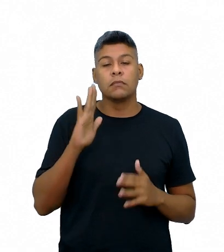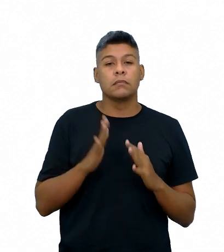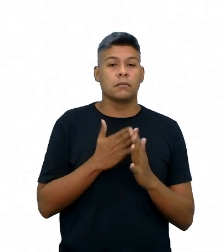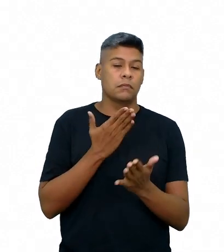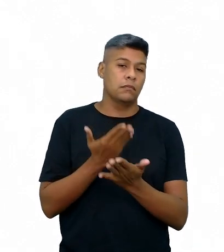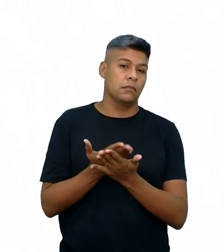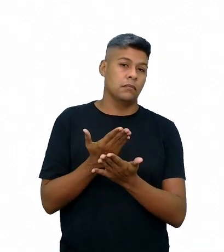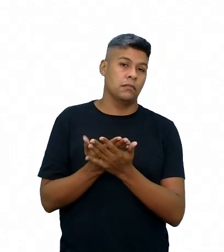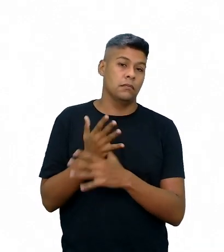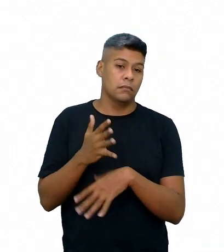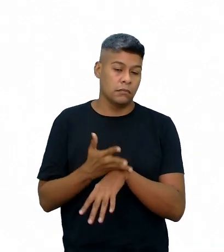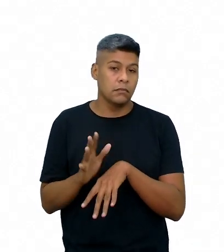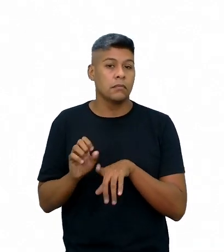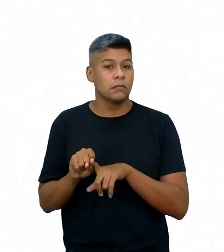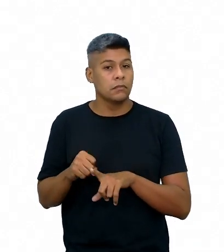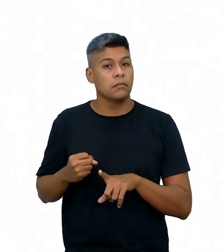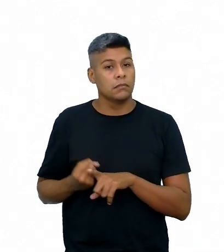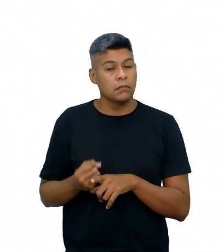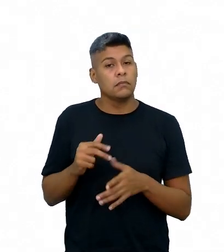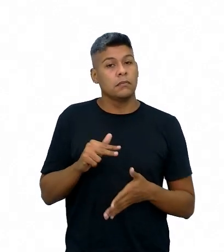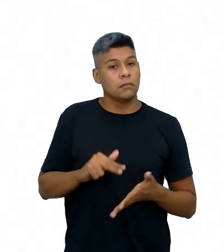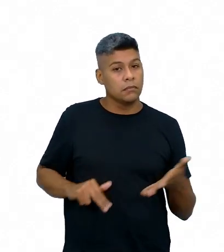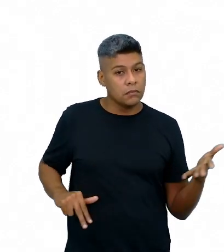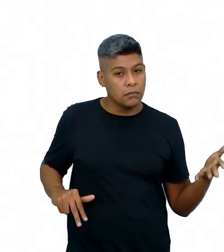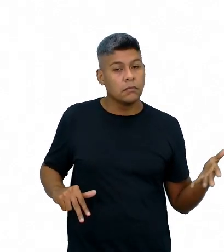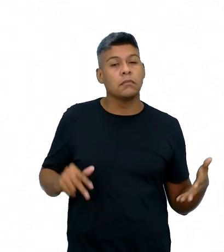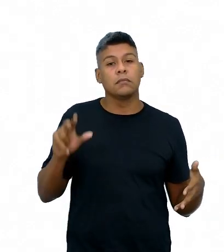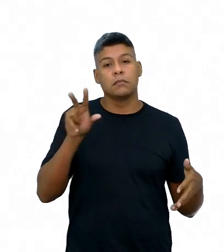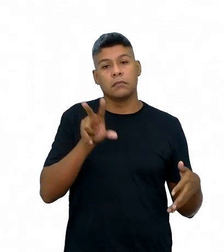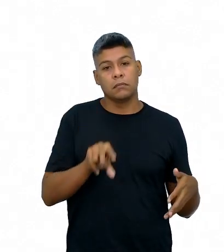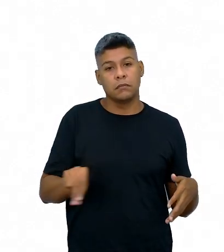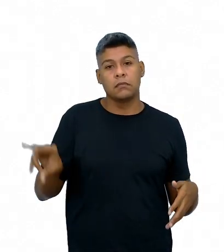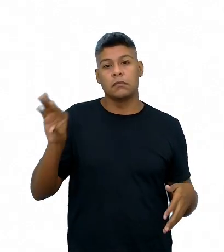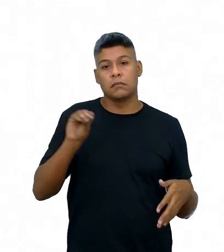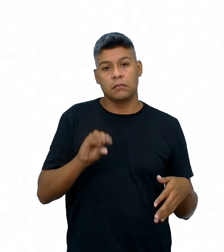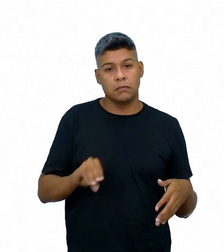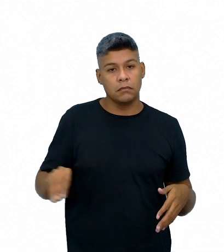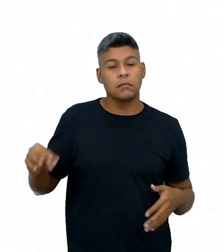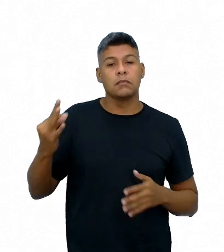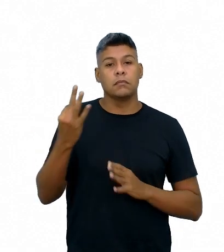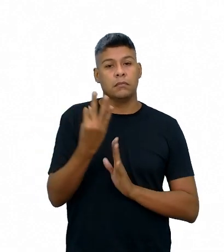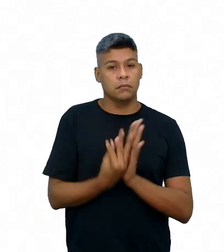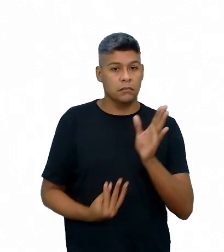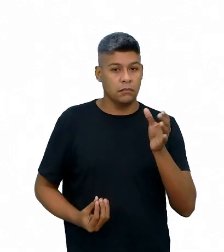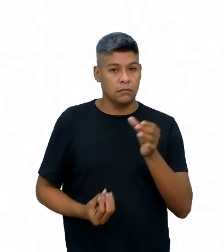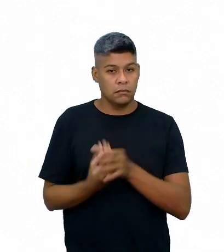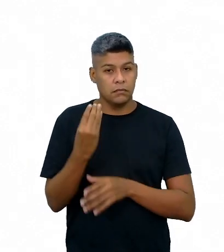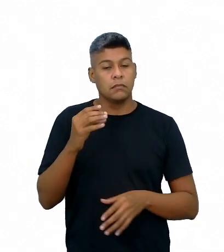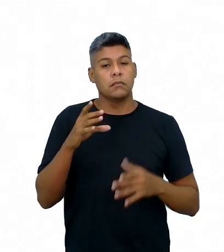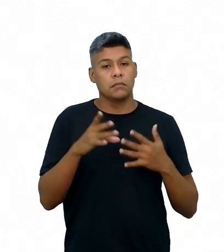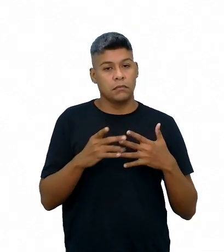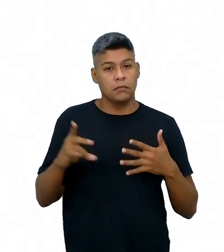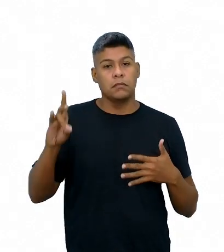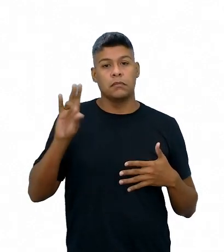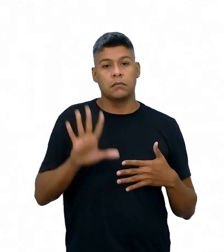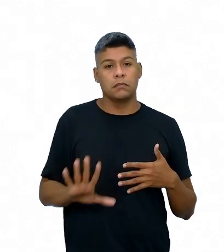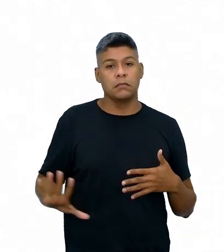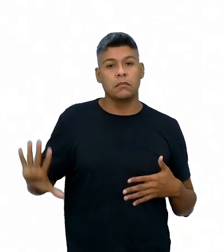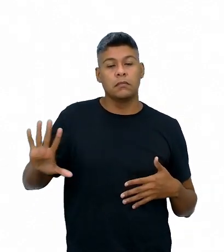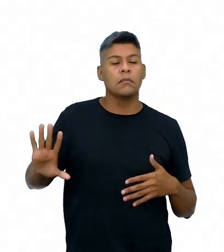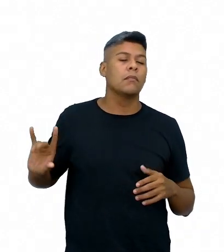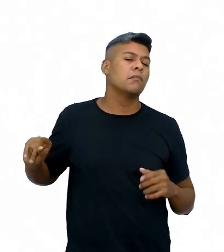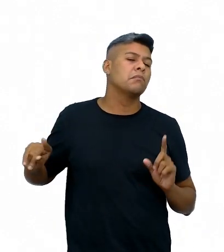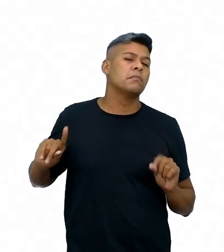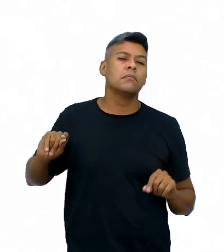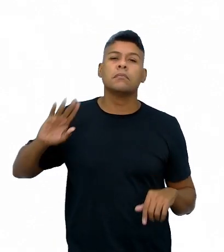escolas. As práticas sociais de leitura, de oralidade, de produção textual e de análise linguística e semiótica. Então, o que